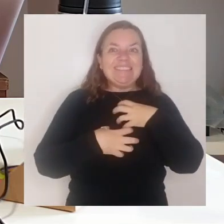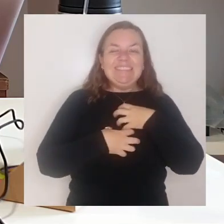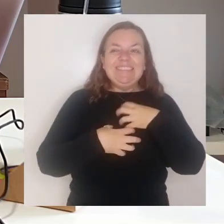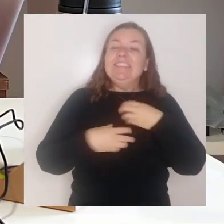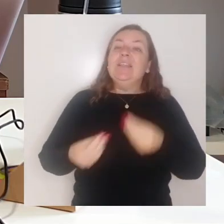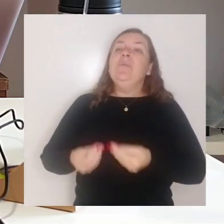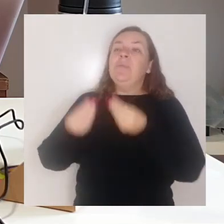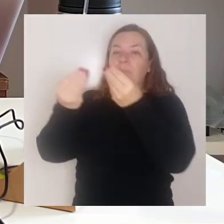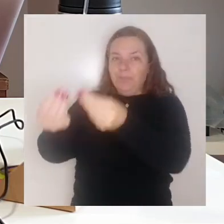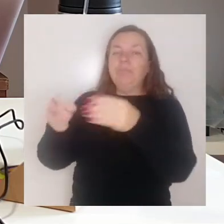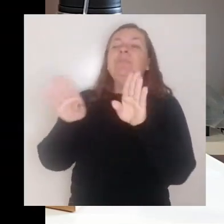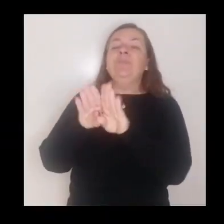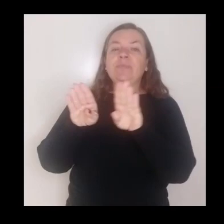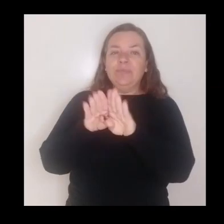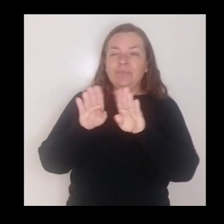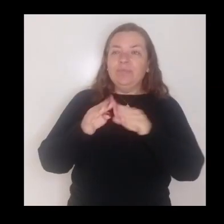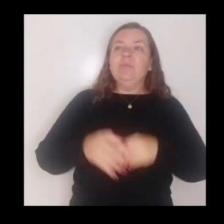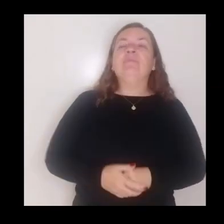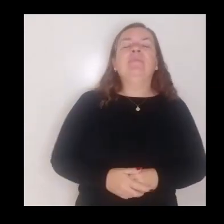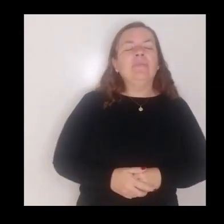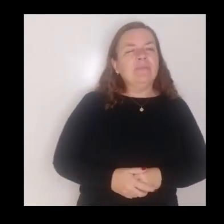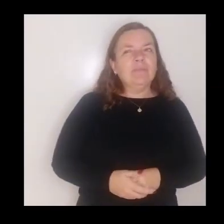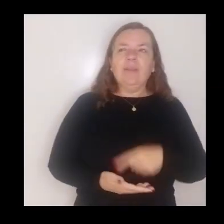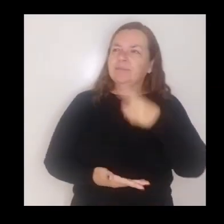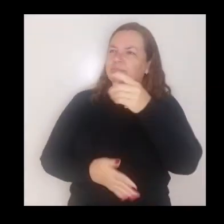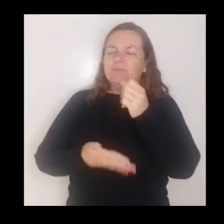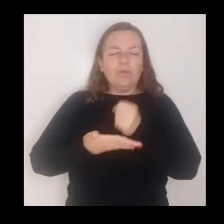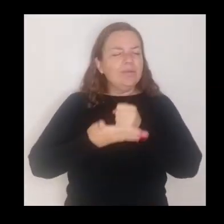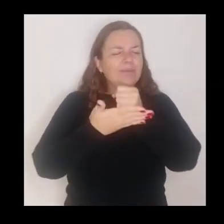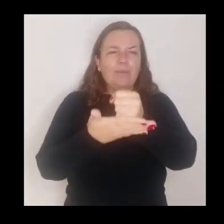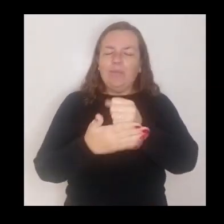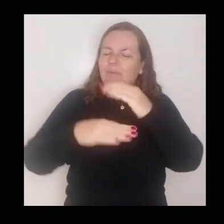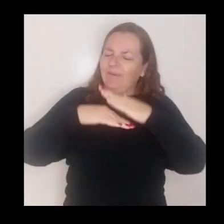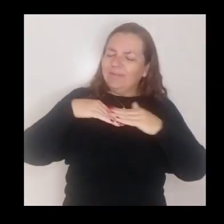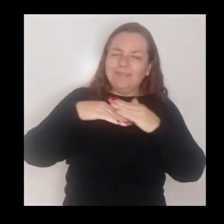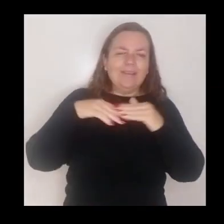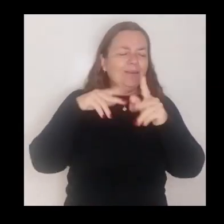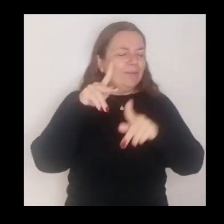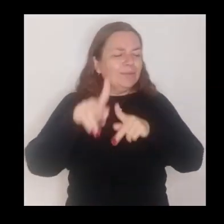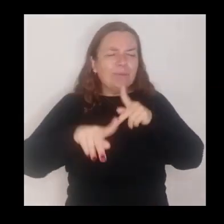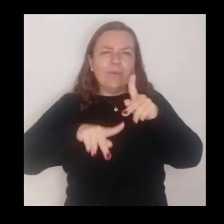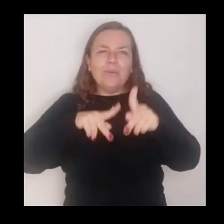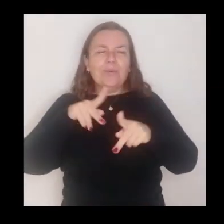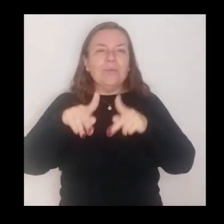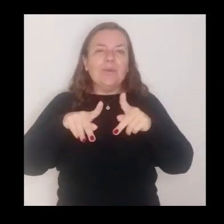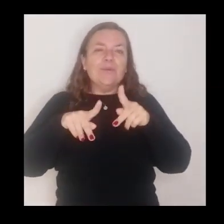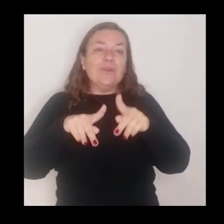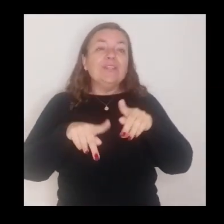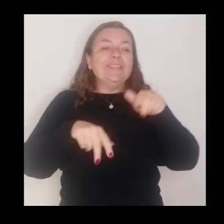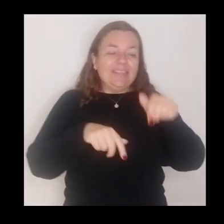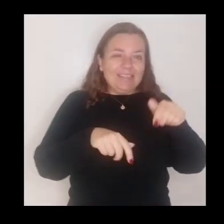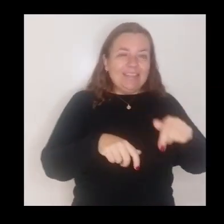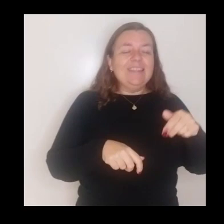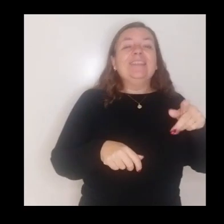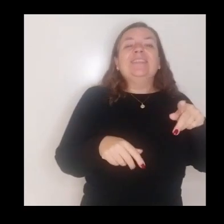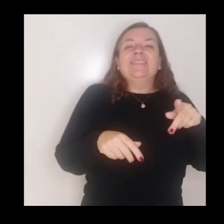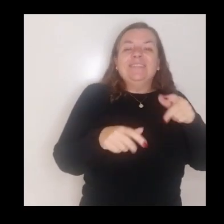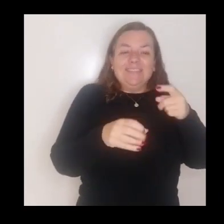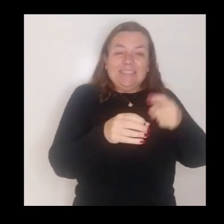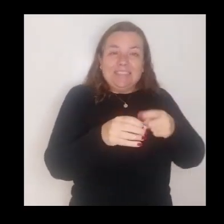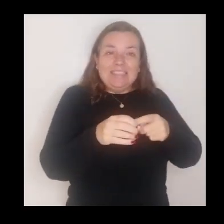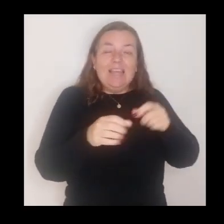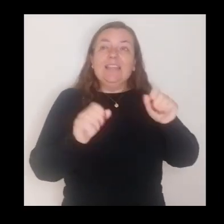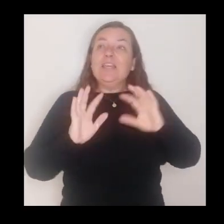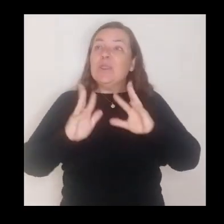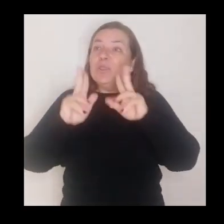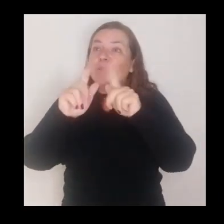monte de doação. Com todo esse apoio, esse carinho da população de Votuporanga, região,